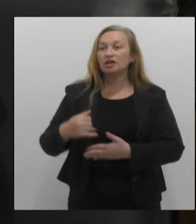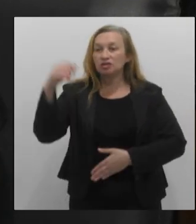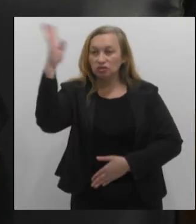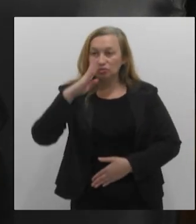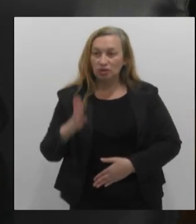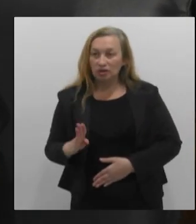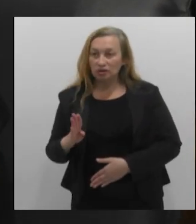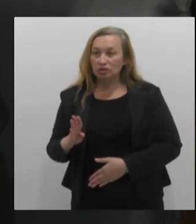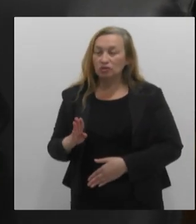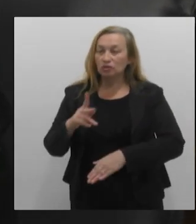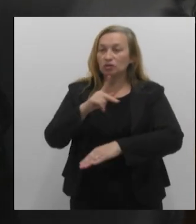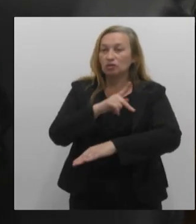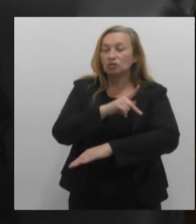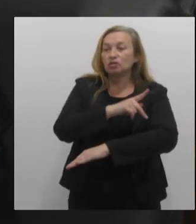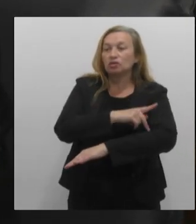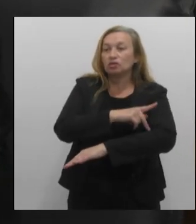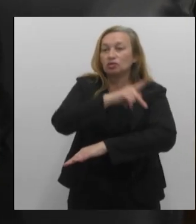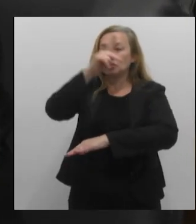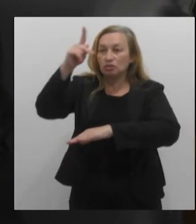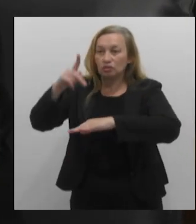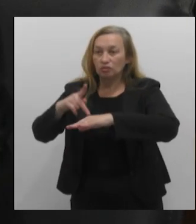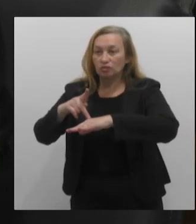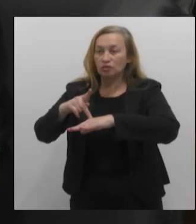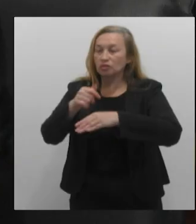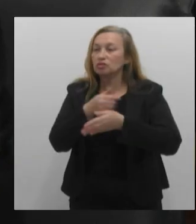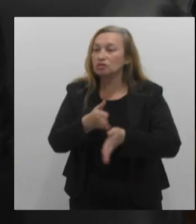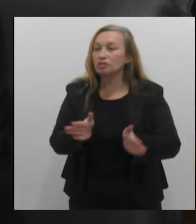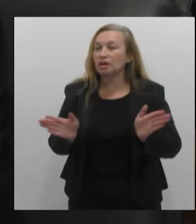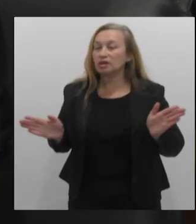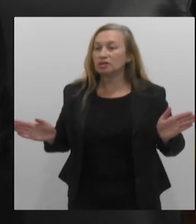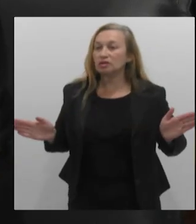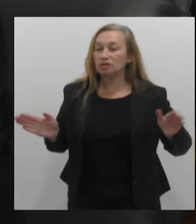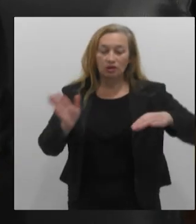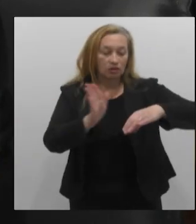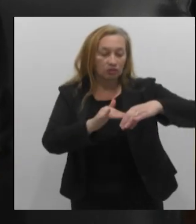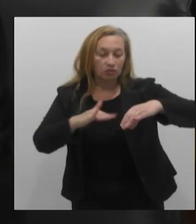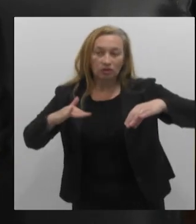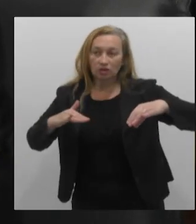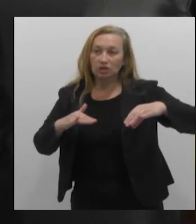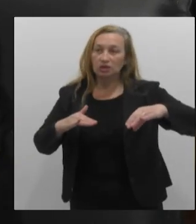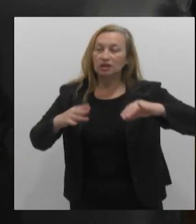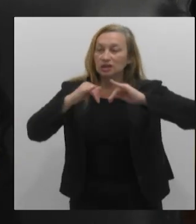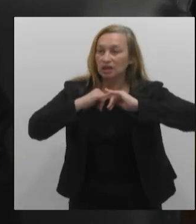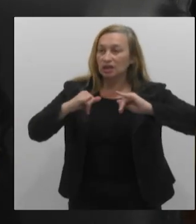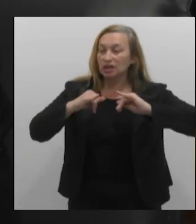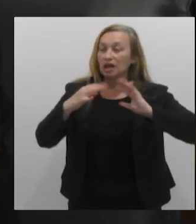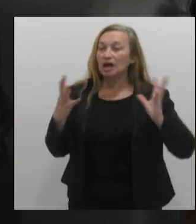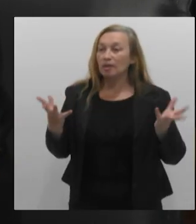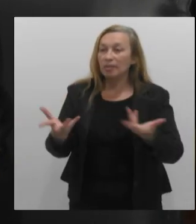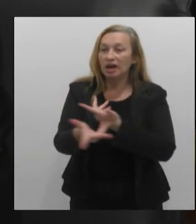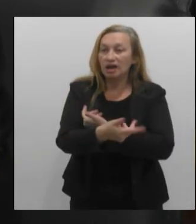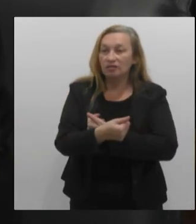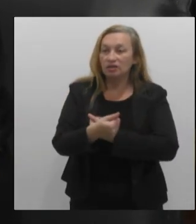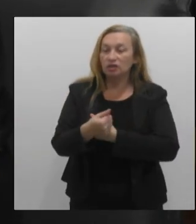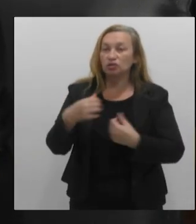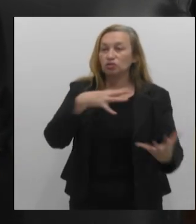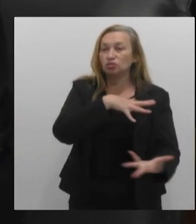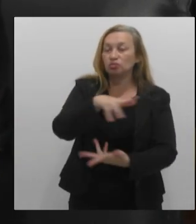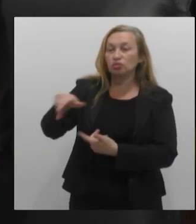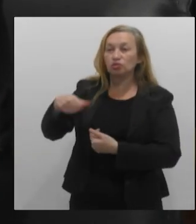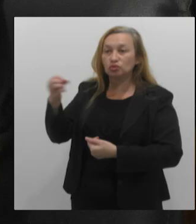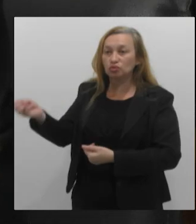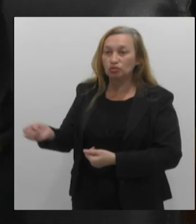natural do Corcovado, com os seus braços estendidos sobre a Guanabara e declarado uma das maravilhas do mundo moderno,